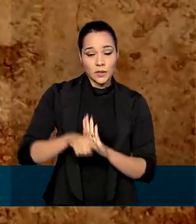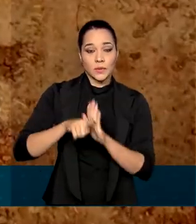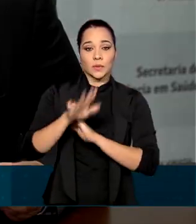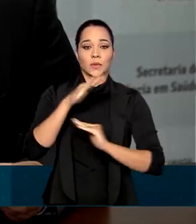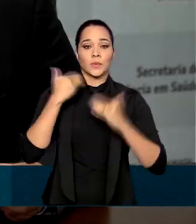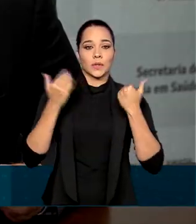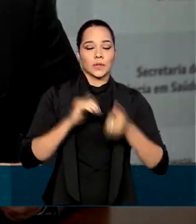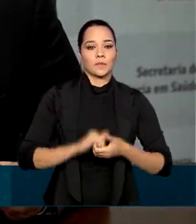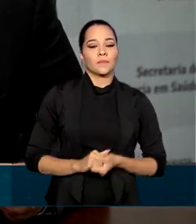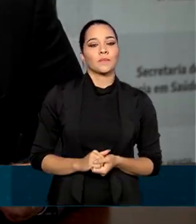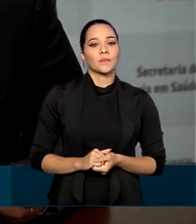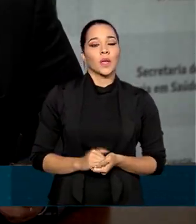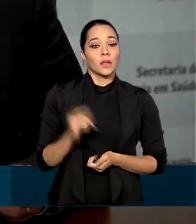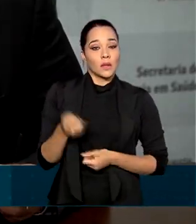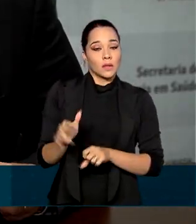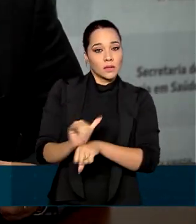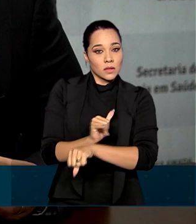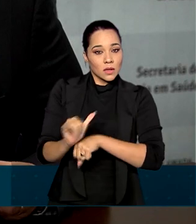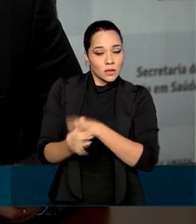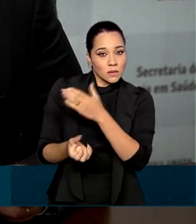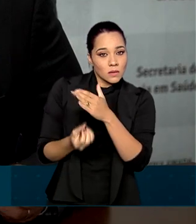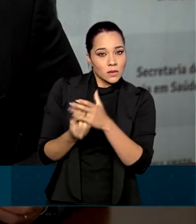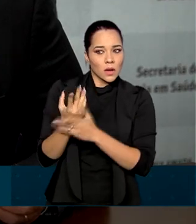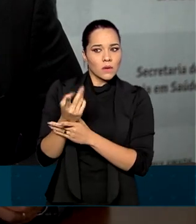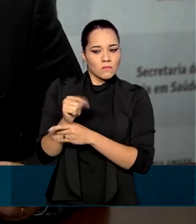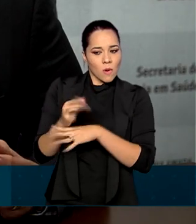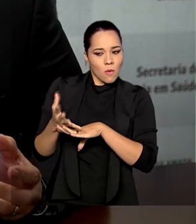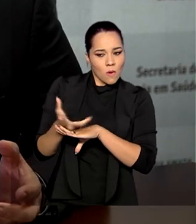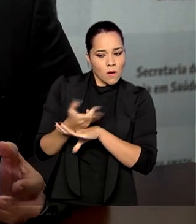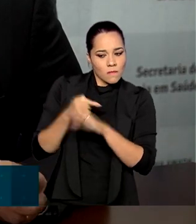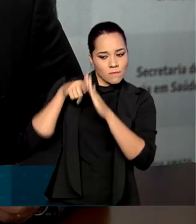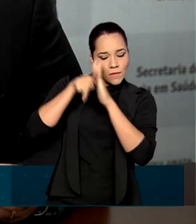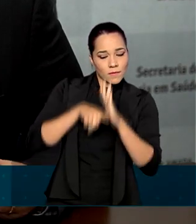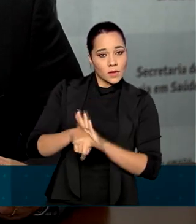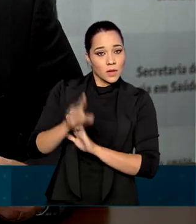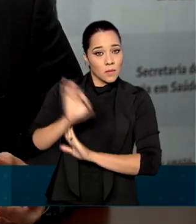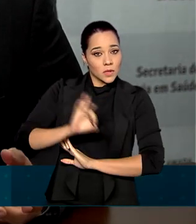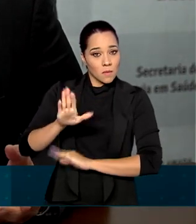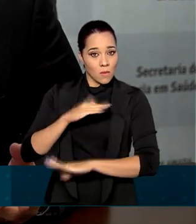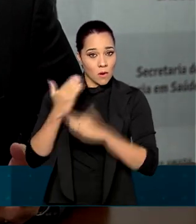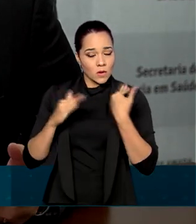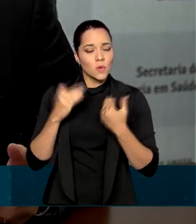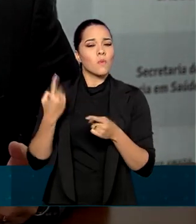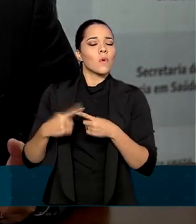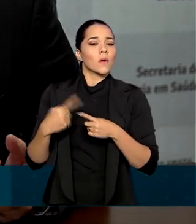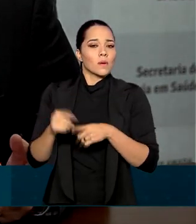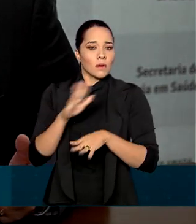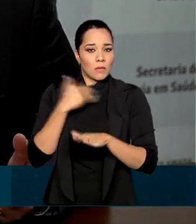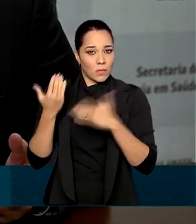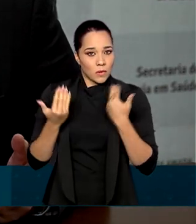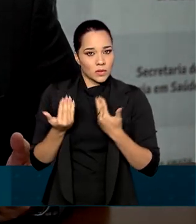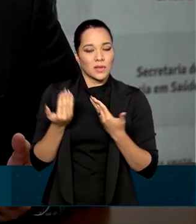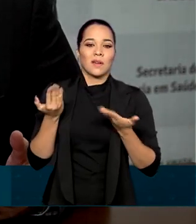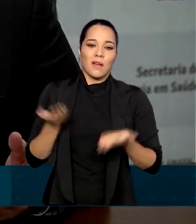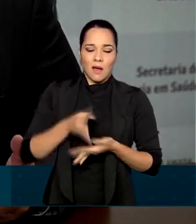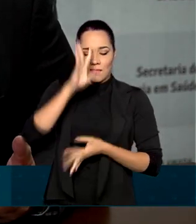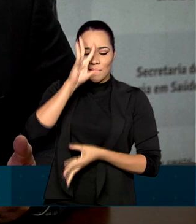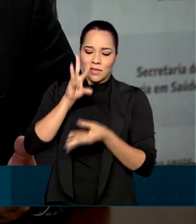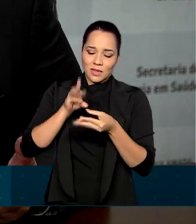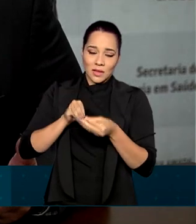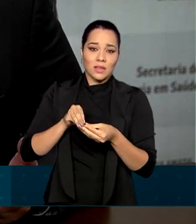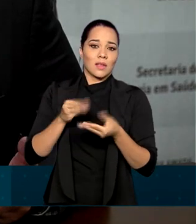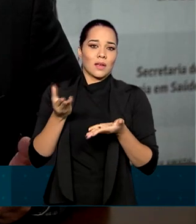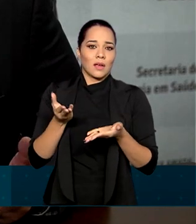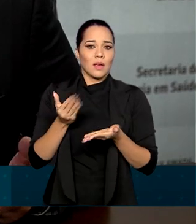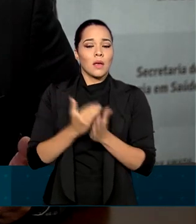óbitos. Na medida em que eu crio uma qualificação sobre a mortalidade, a causa da morte, eu vou entender cada vez